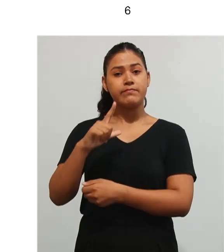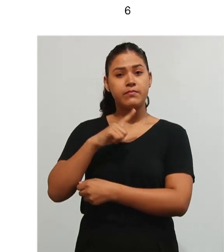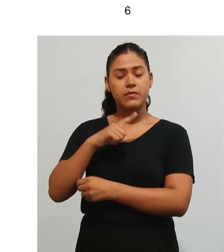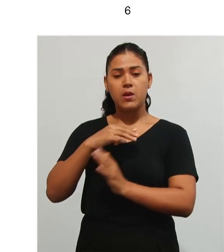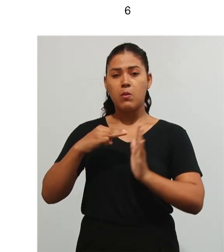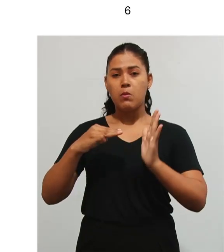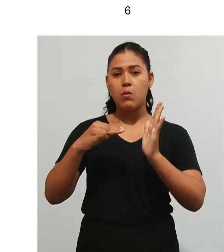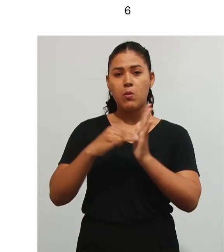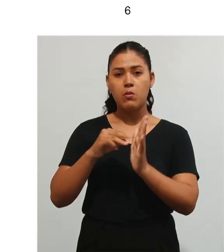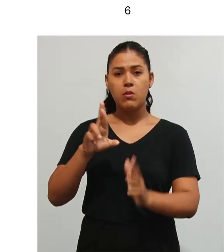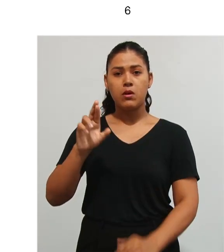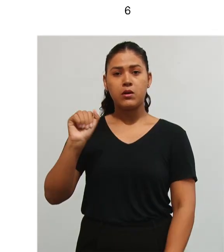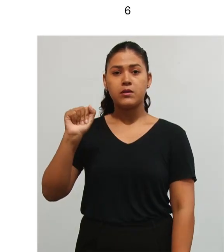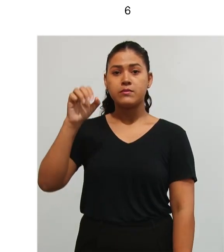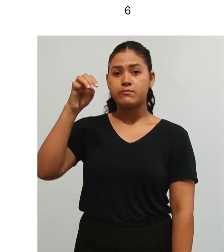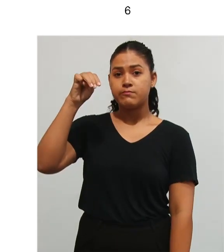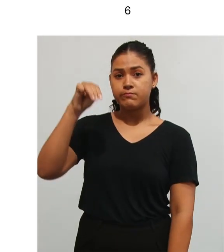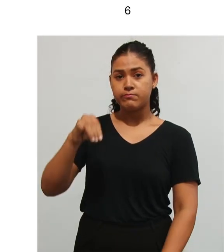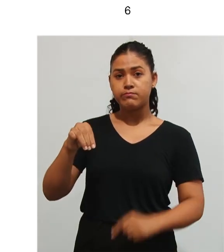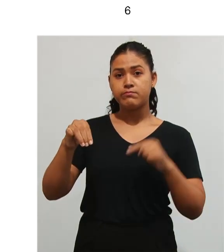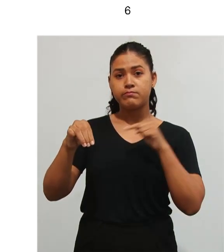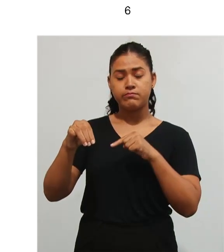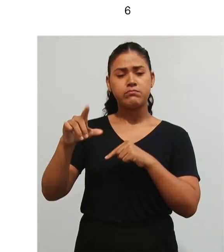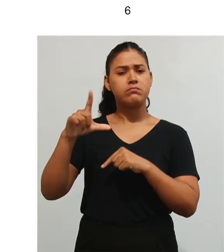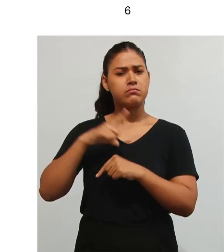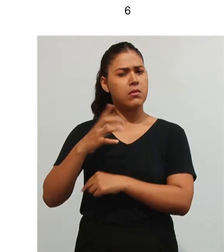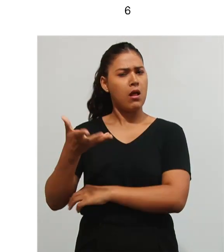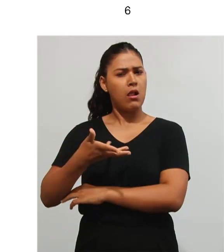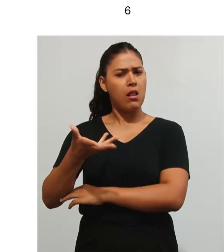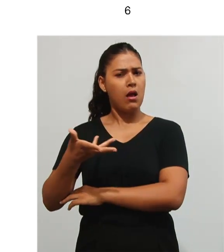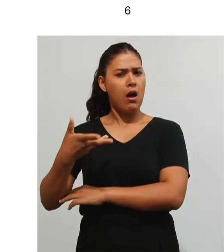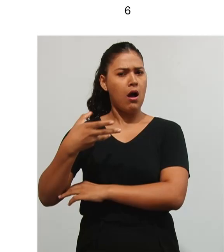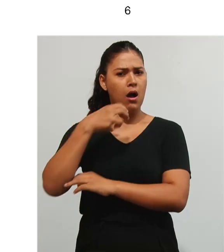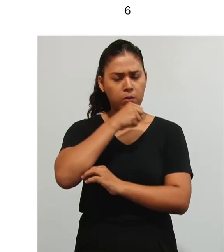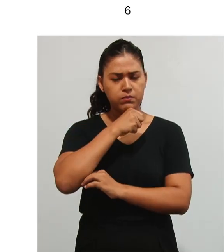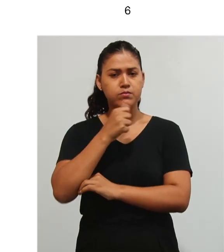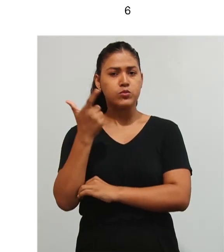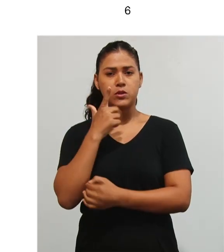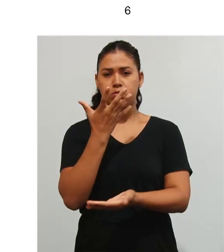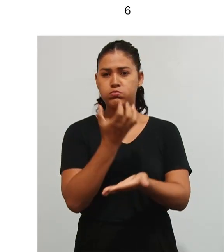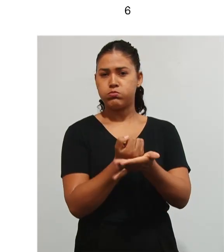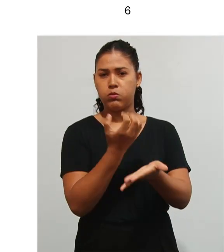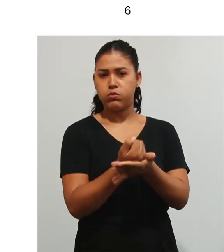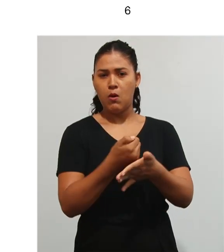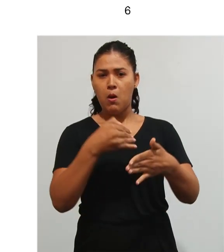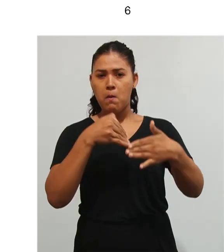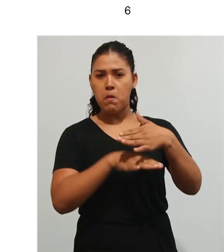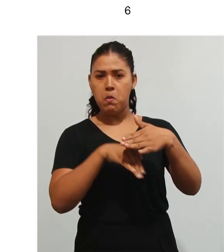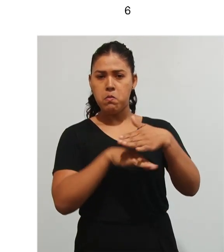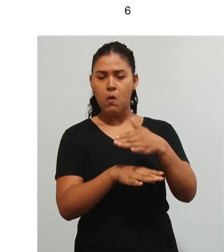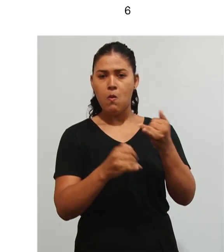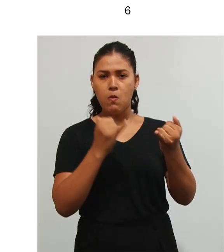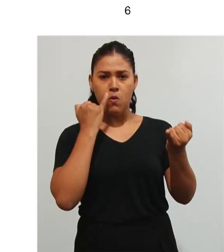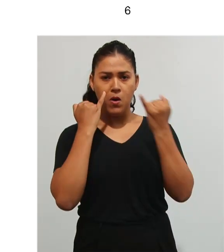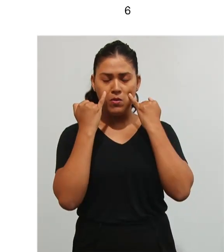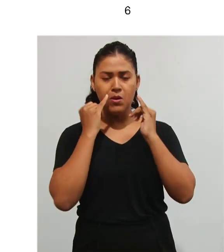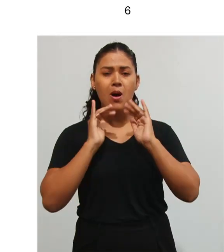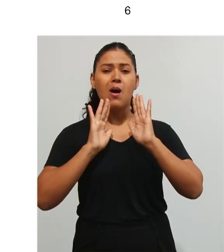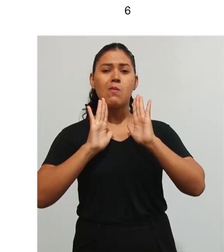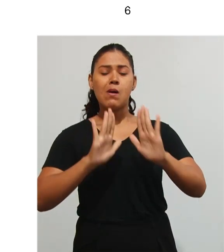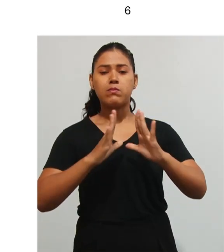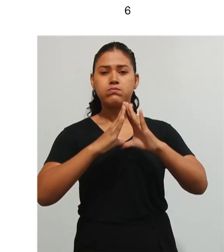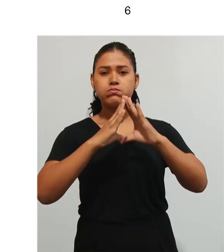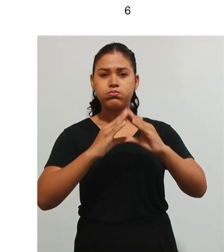que é a memória de acesso aleatório. Ela possui uma alta velocidade de leitura e escrita, porém a memória é volátil. Então, ela só armazena